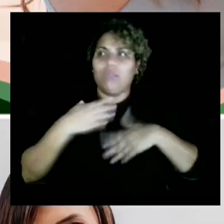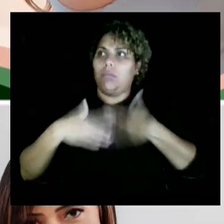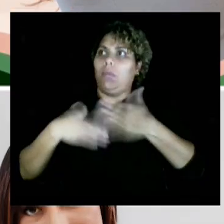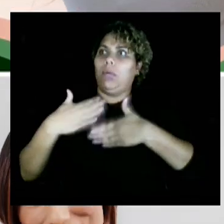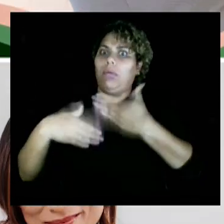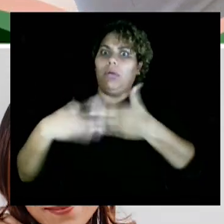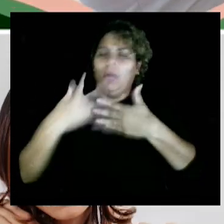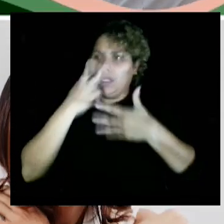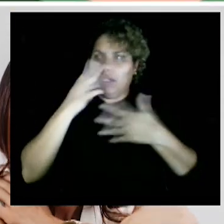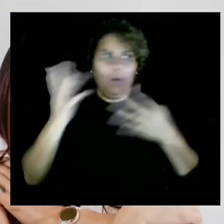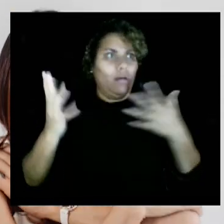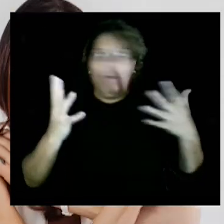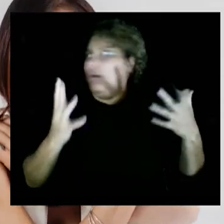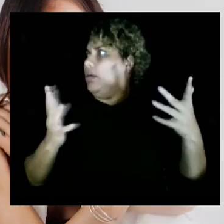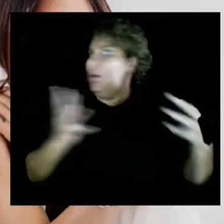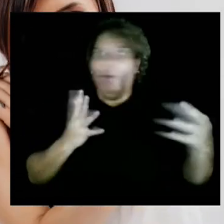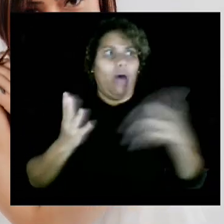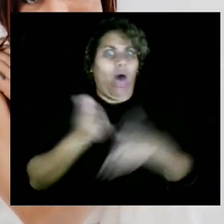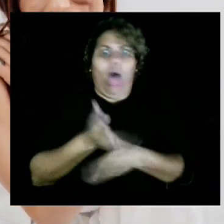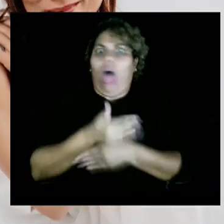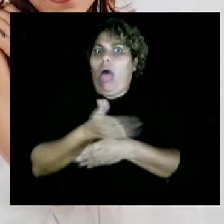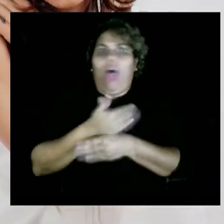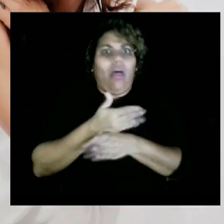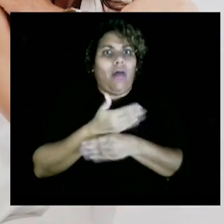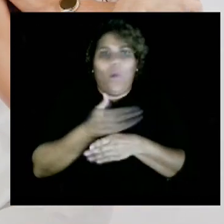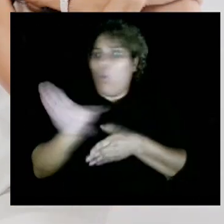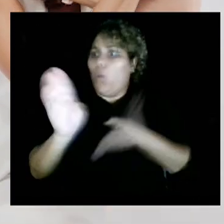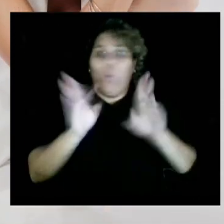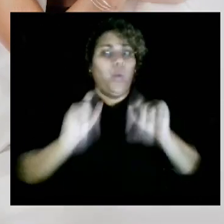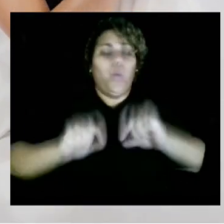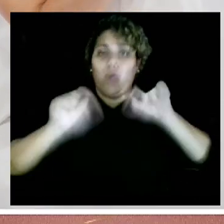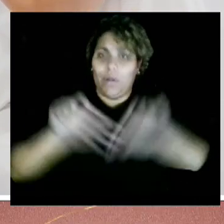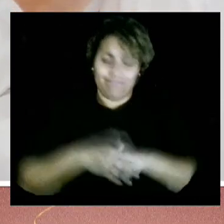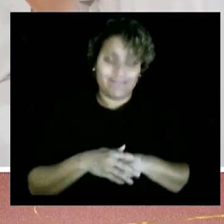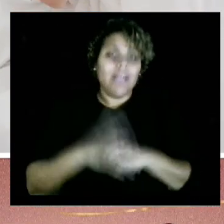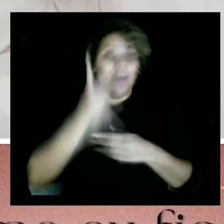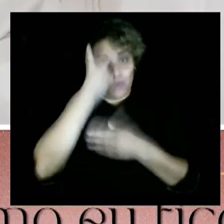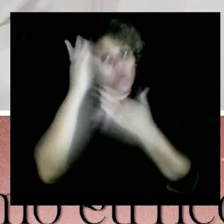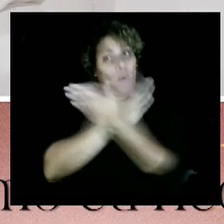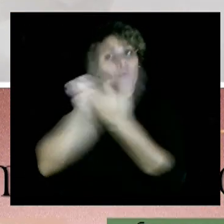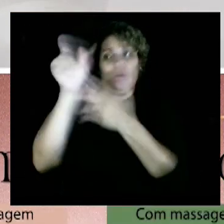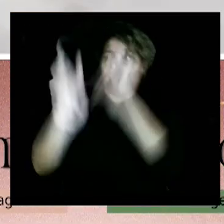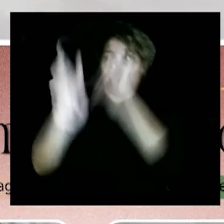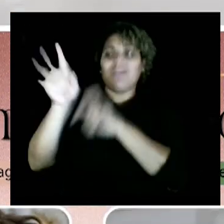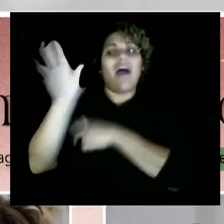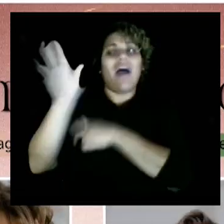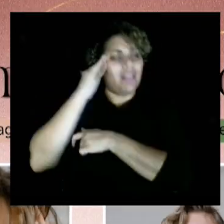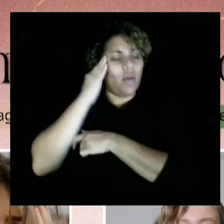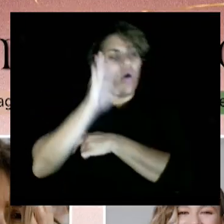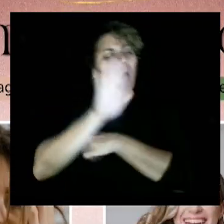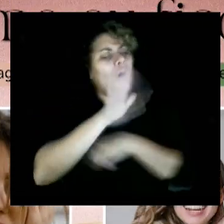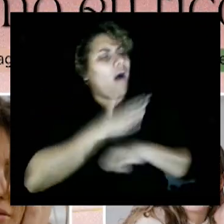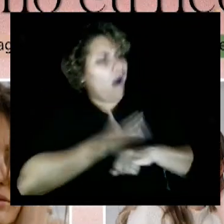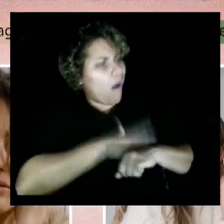onde que eu vou, o que que eu faço? E aí teve algumas pessoas que já estavam empreendendo, olha, procura ajuda, procura o Sebrae, que né, já é uma porta